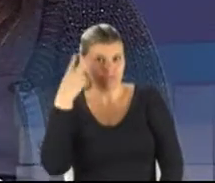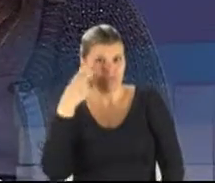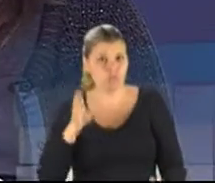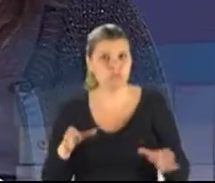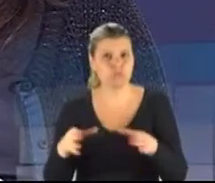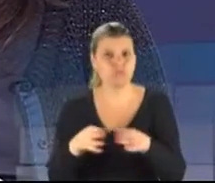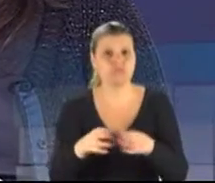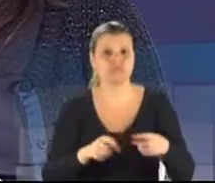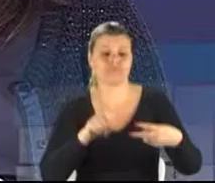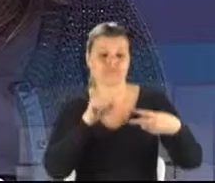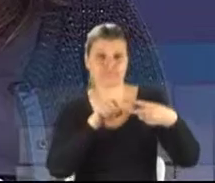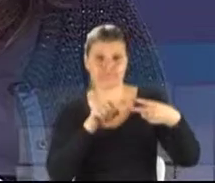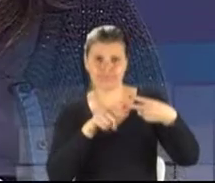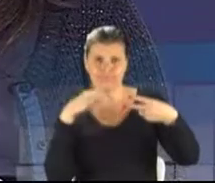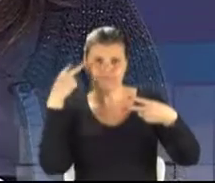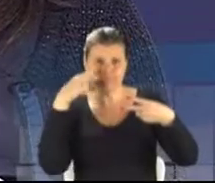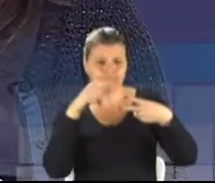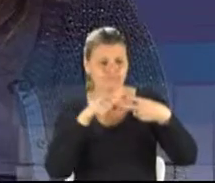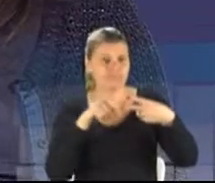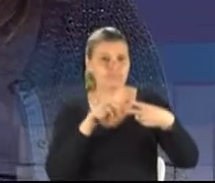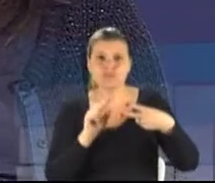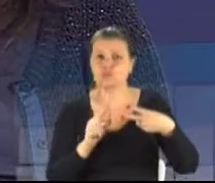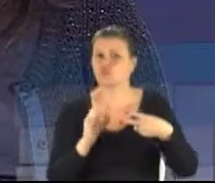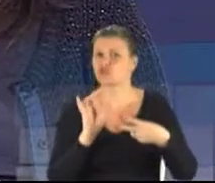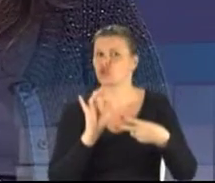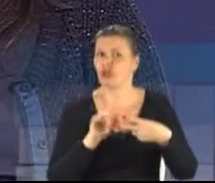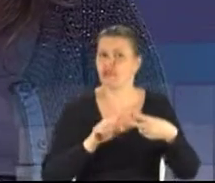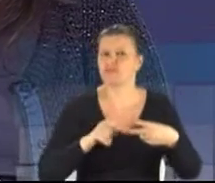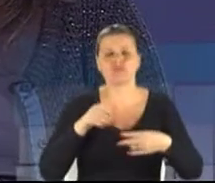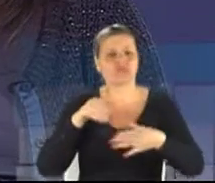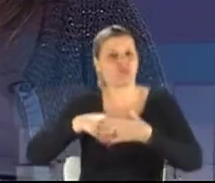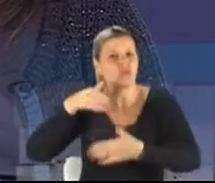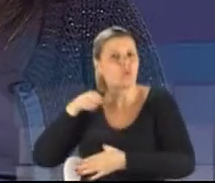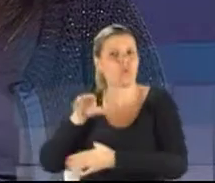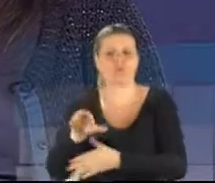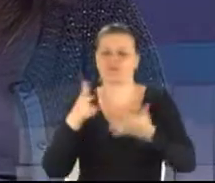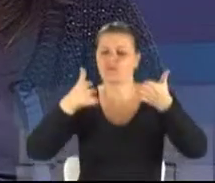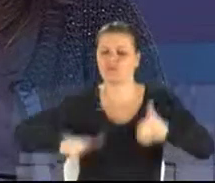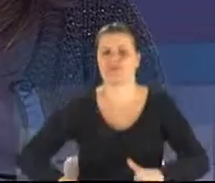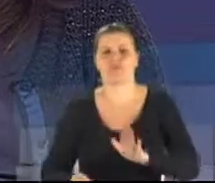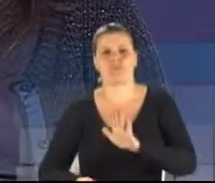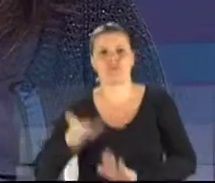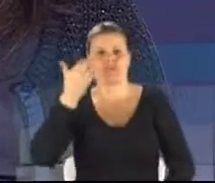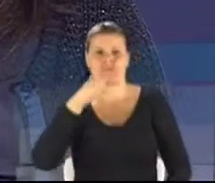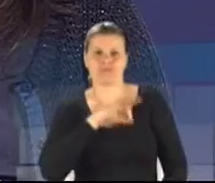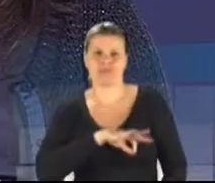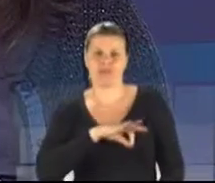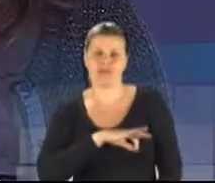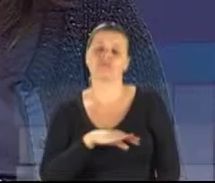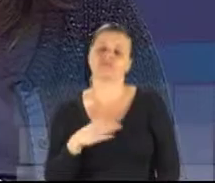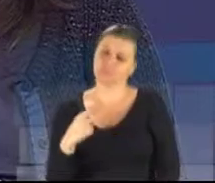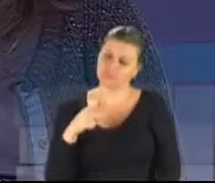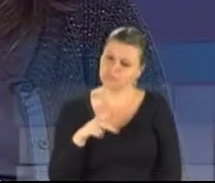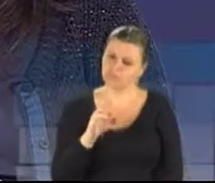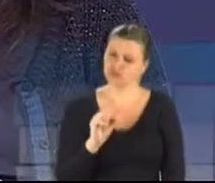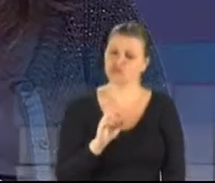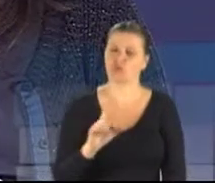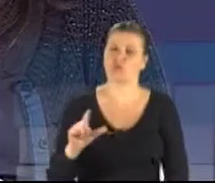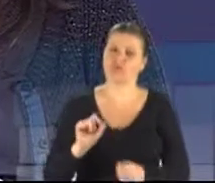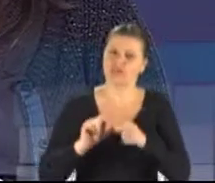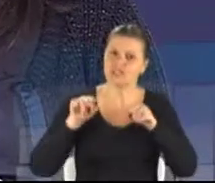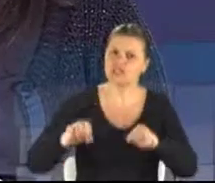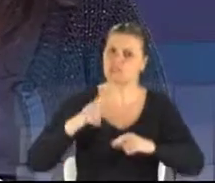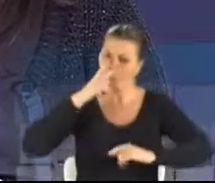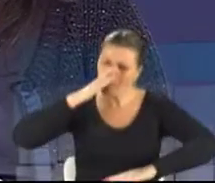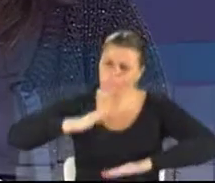os únicos o pessoal foi a única bancada a votar contra o aumento dos seus próprios salários é isso que o pessoal faz faz na prática a